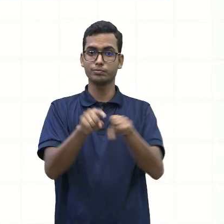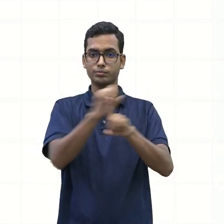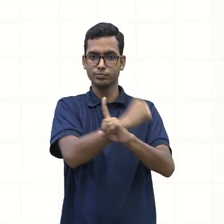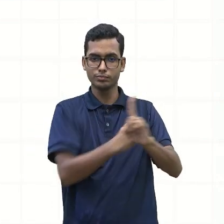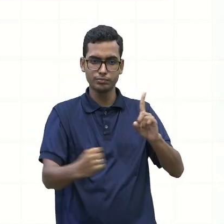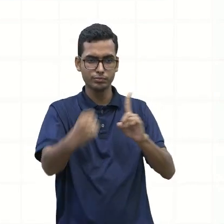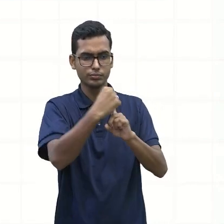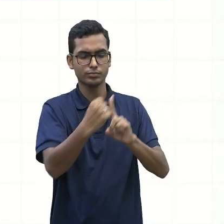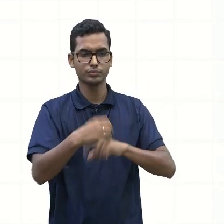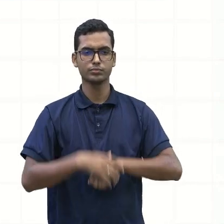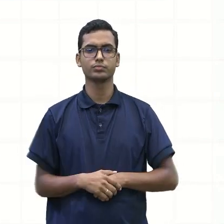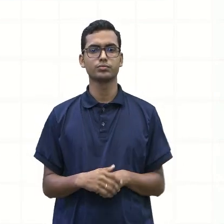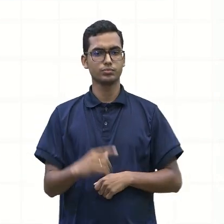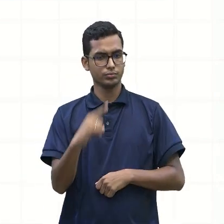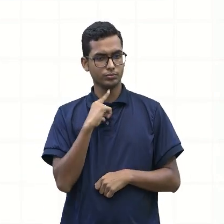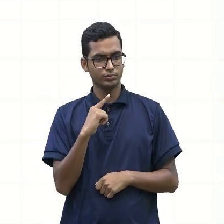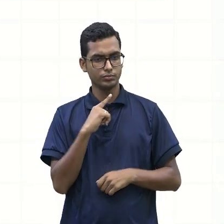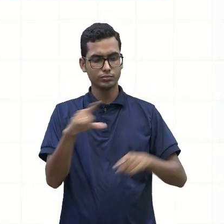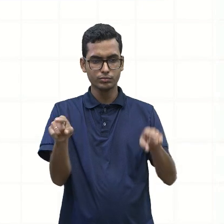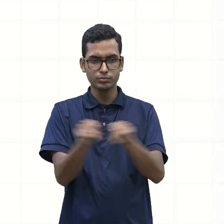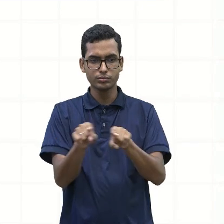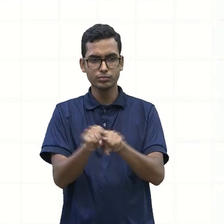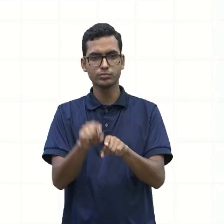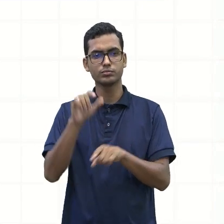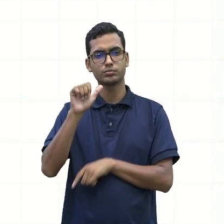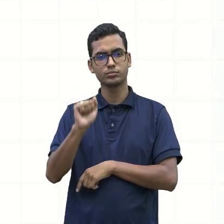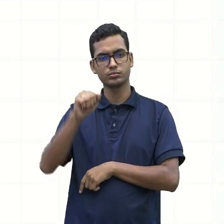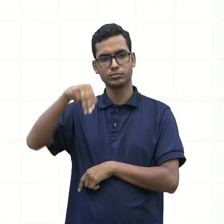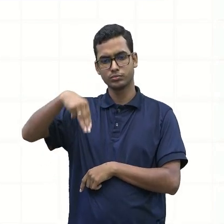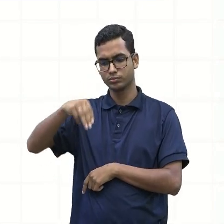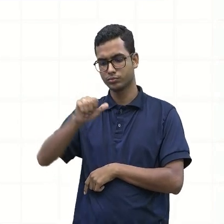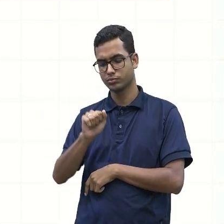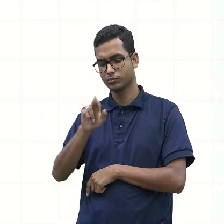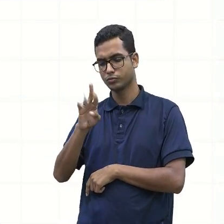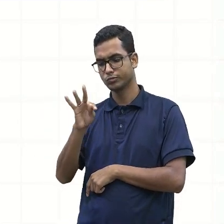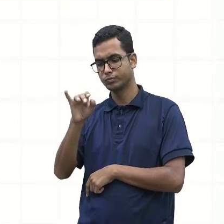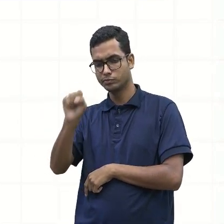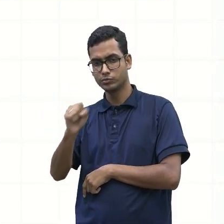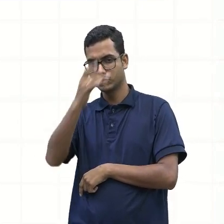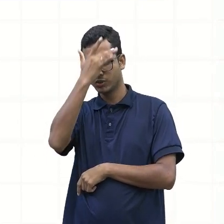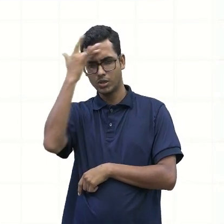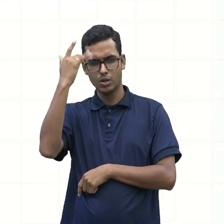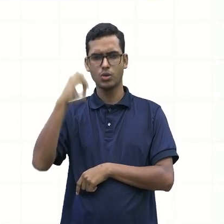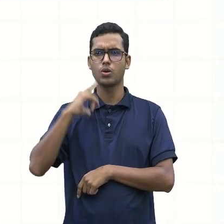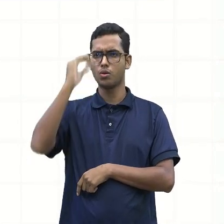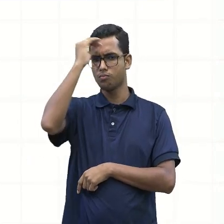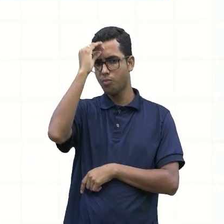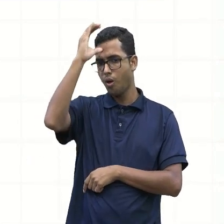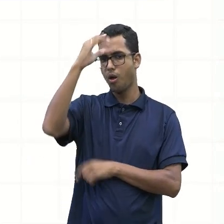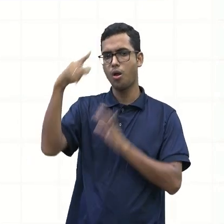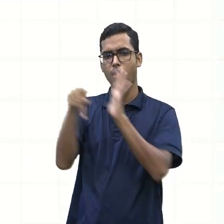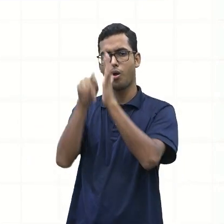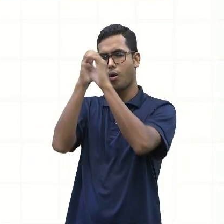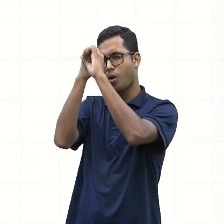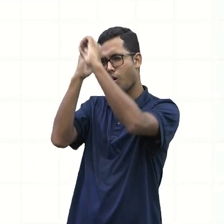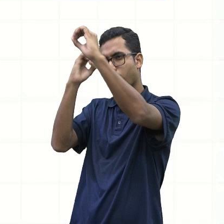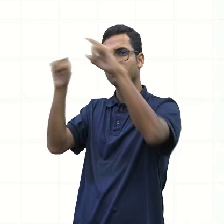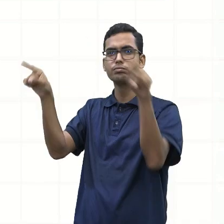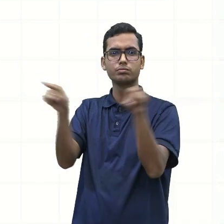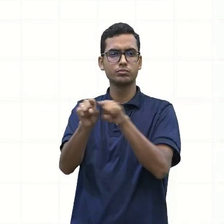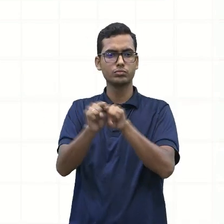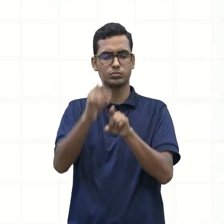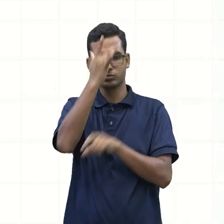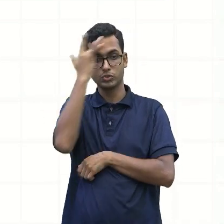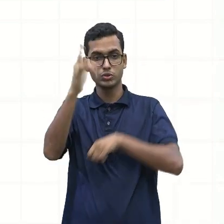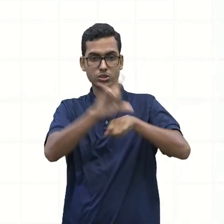sociedade. Temos a presença dos amaltas, que eram sábios, astrônomos e sacerdotes dentro do